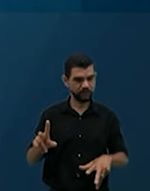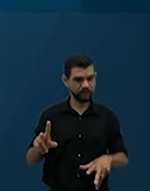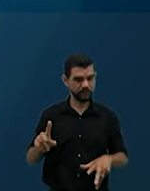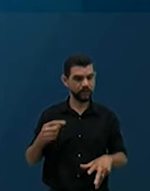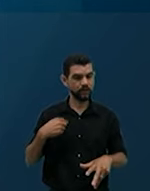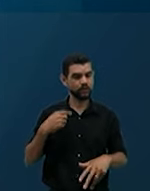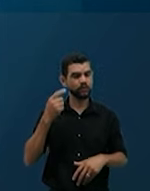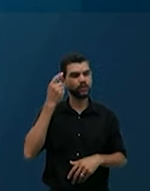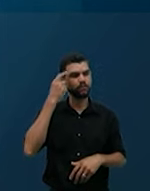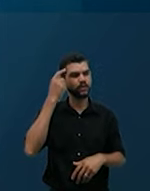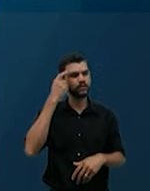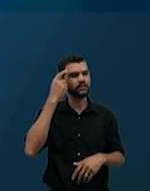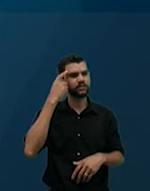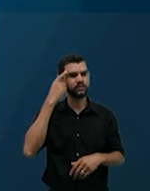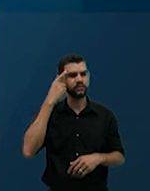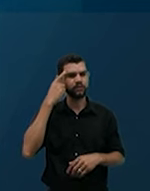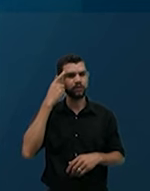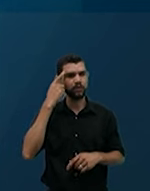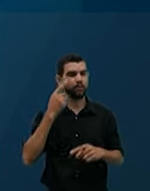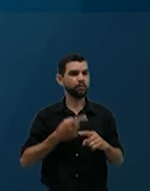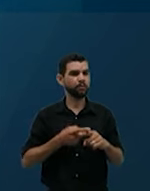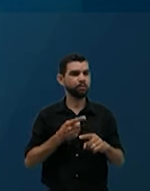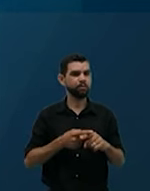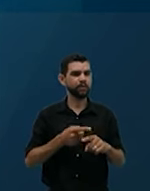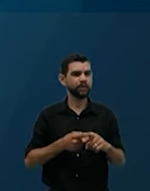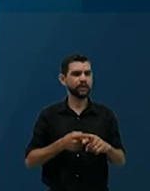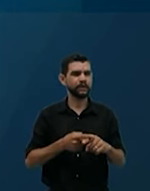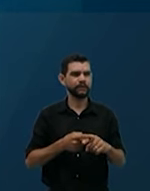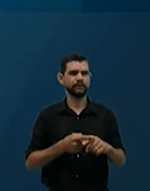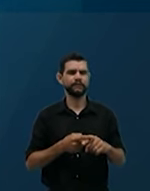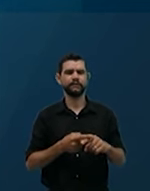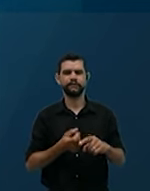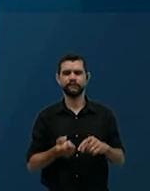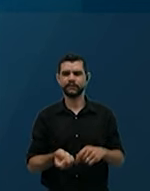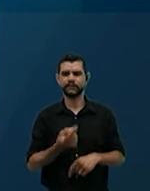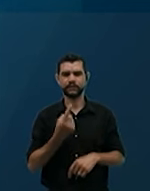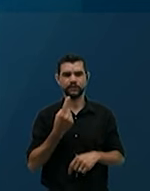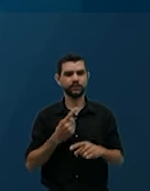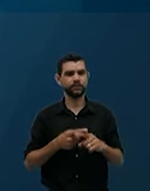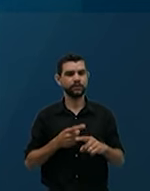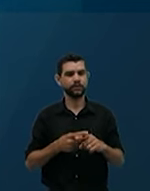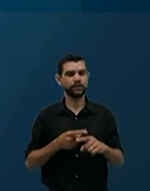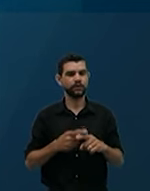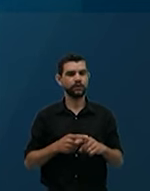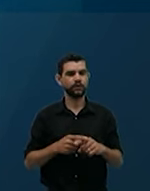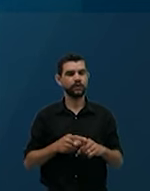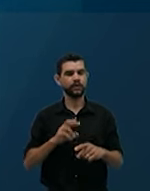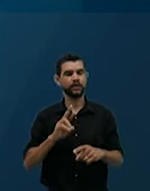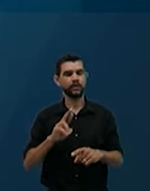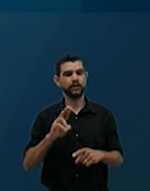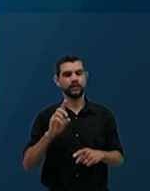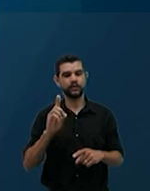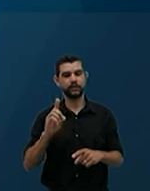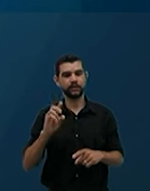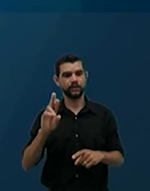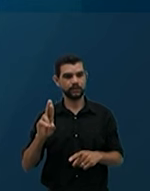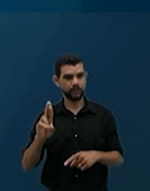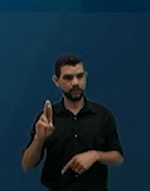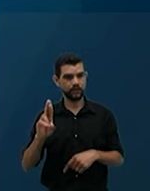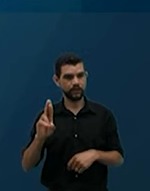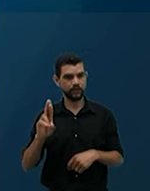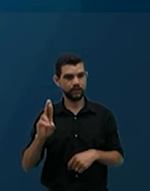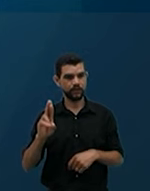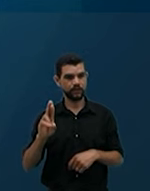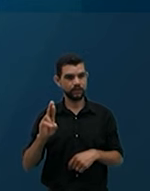situação estranha, né? Porque o IRDR, então, ele transita em julgado, a decisão do Paraná, porque não cabe recurso.